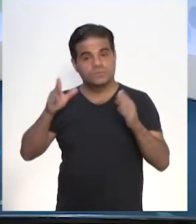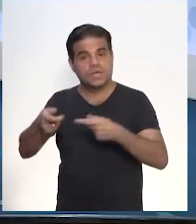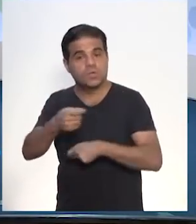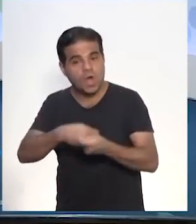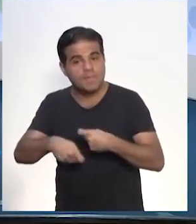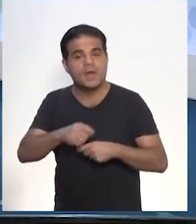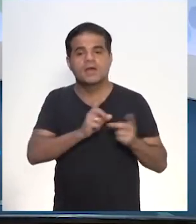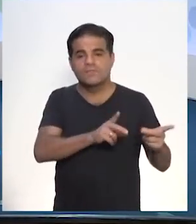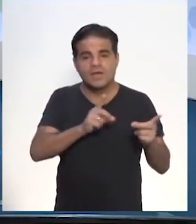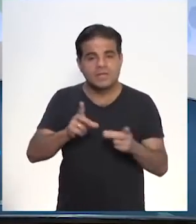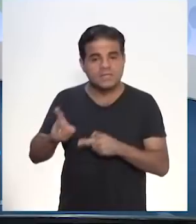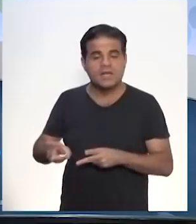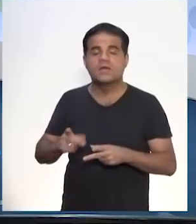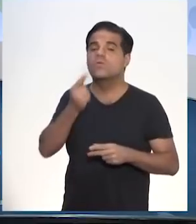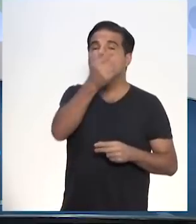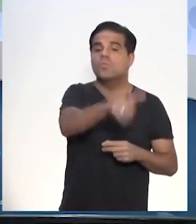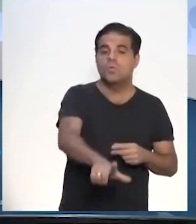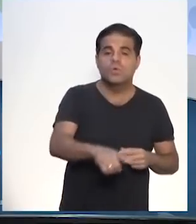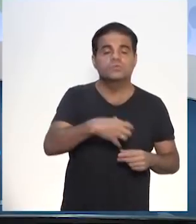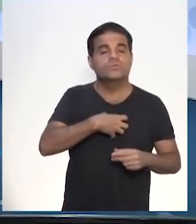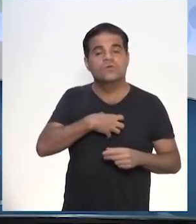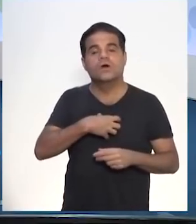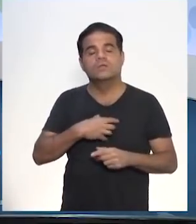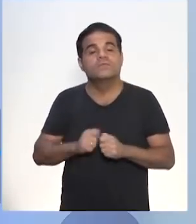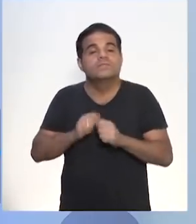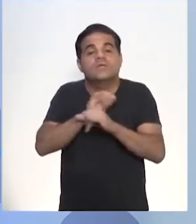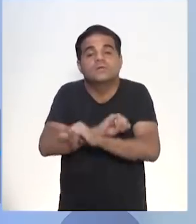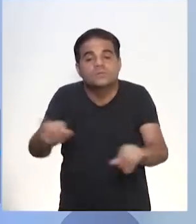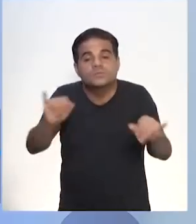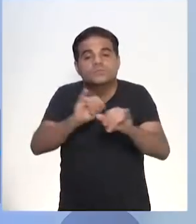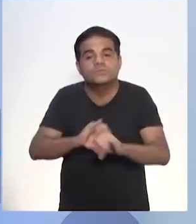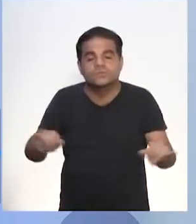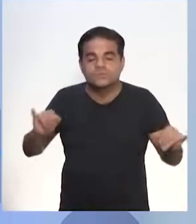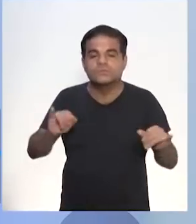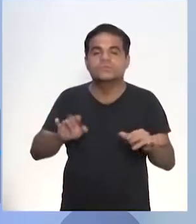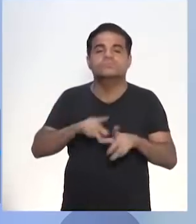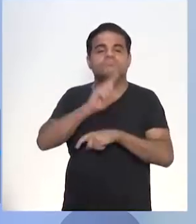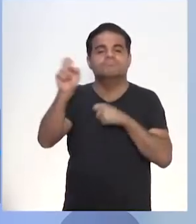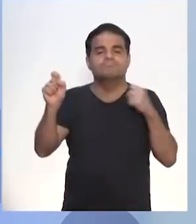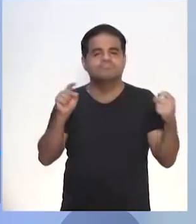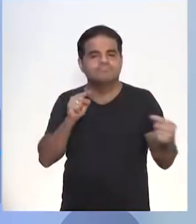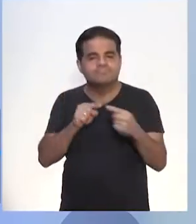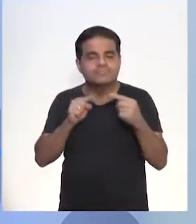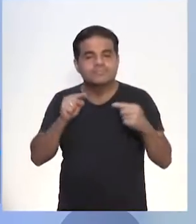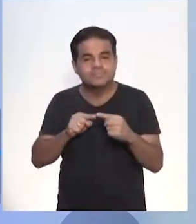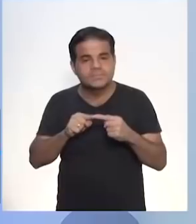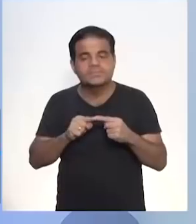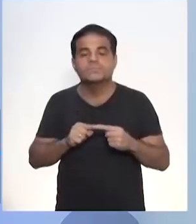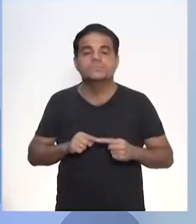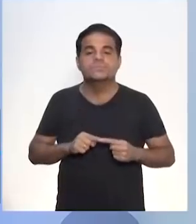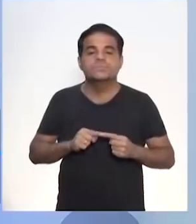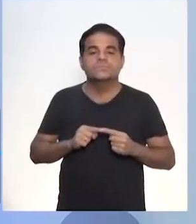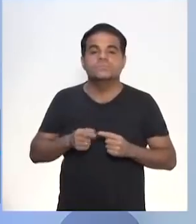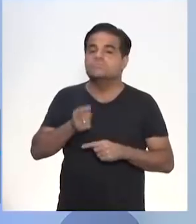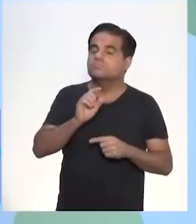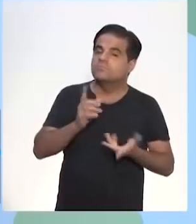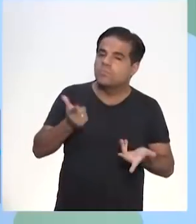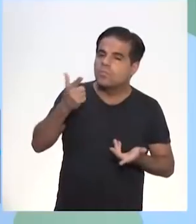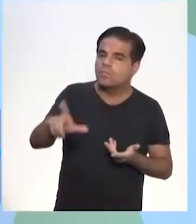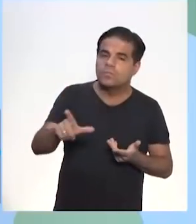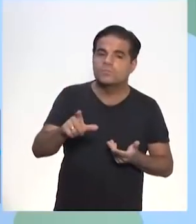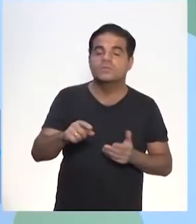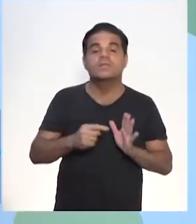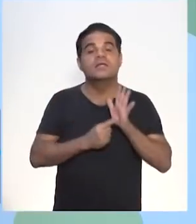E uma outra forma de fazer o anúncio publicitário, uma outra finalidade, O anúncio sem ser a comercial. O anúncio publicitário